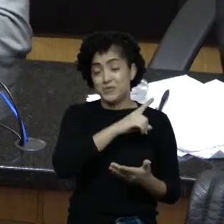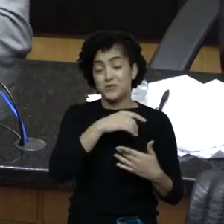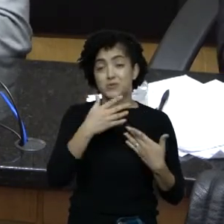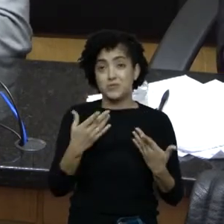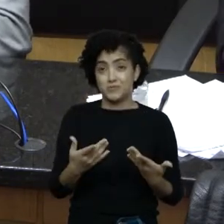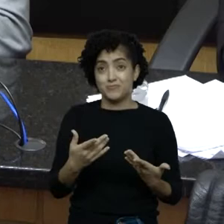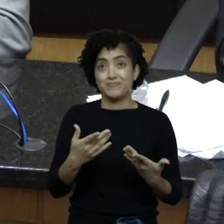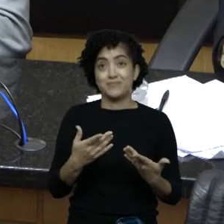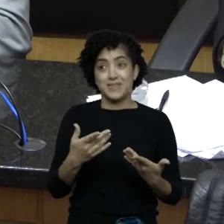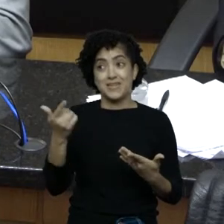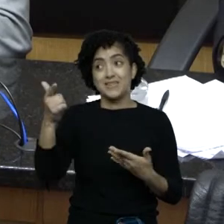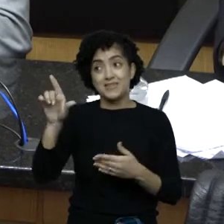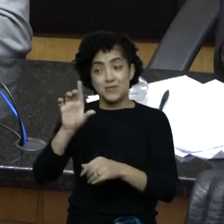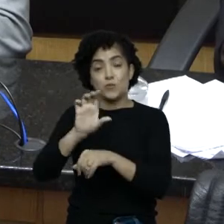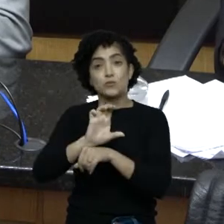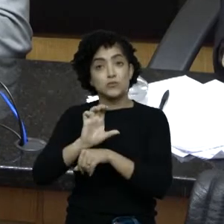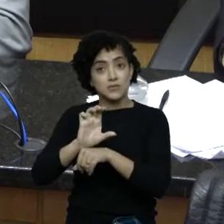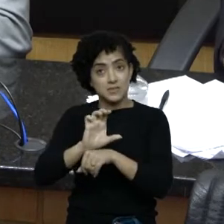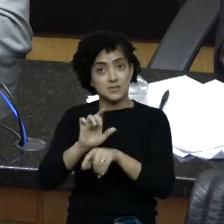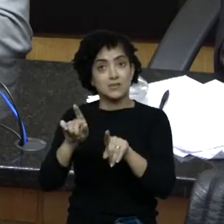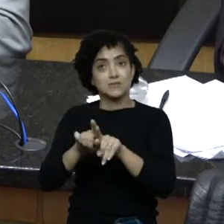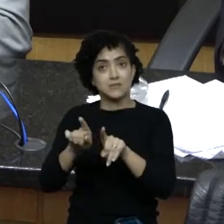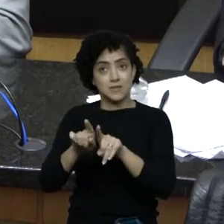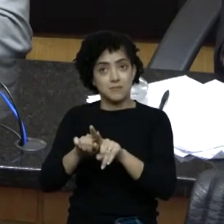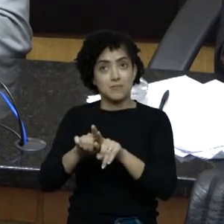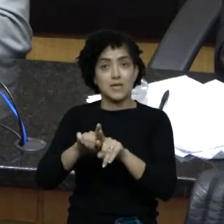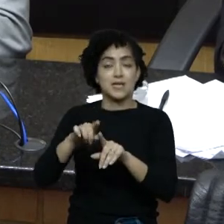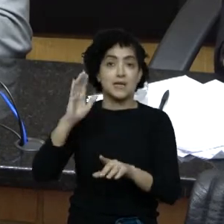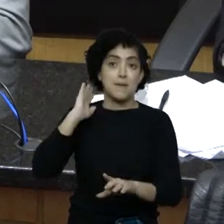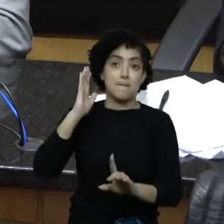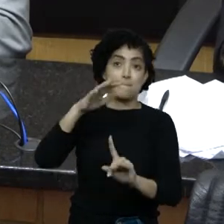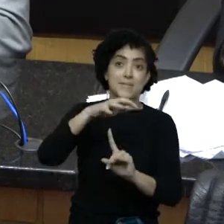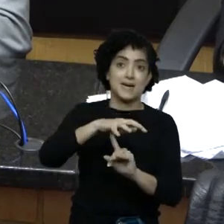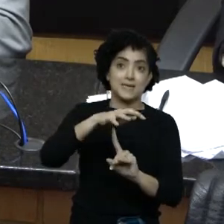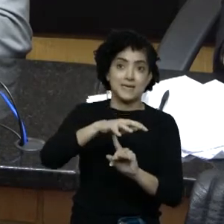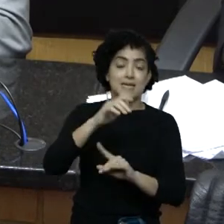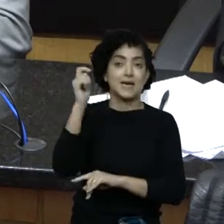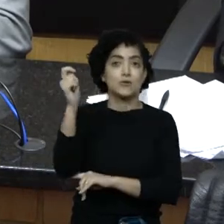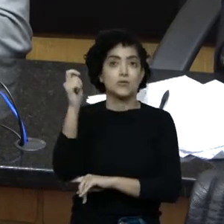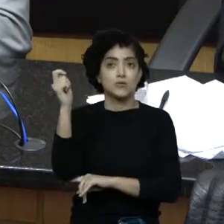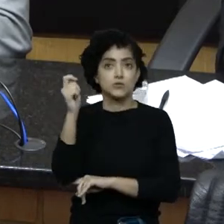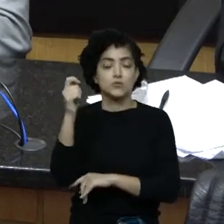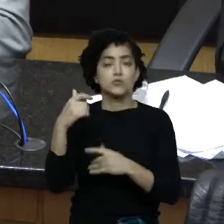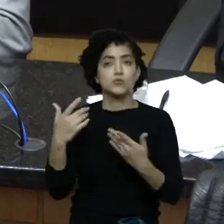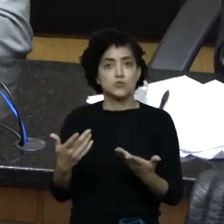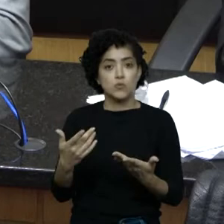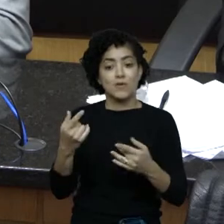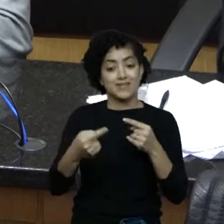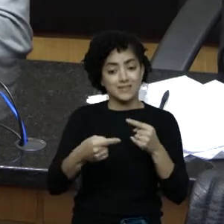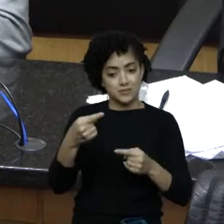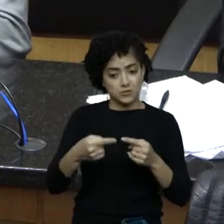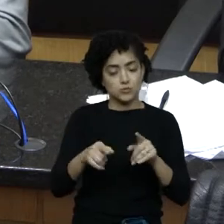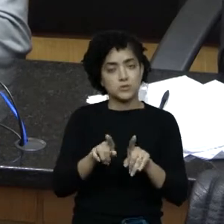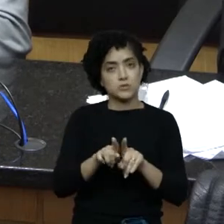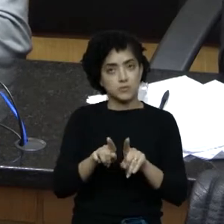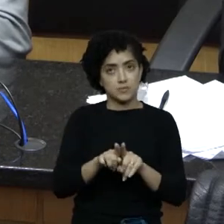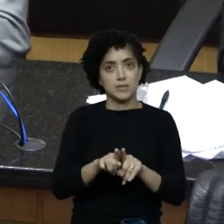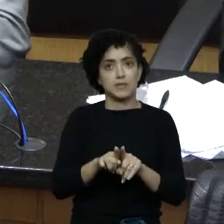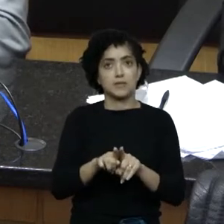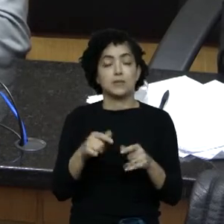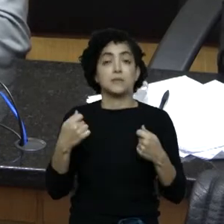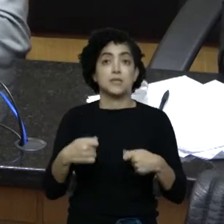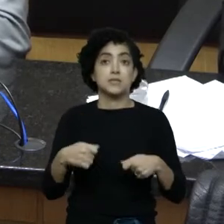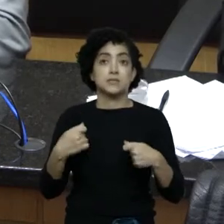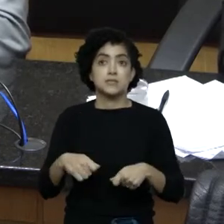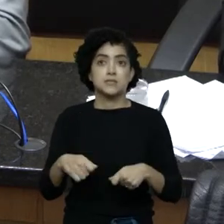envolve os outros estados da Federação o Paraná e Rio Grande do Sul temos que fazer essa discussão portanto